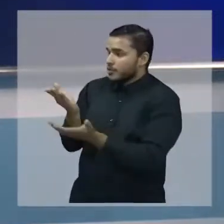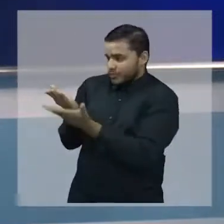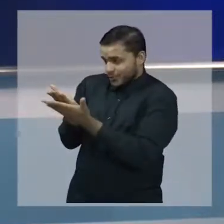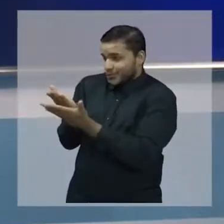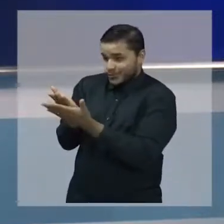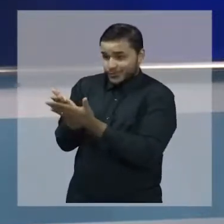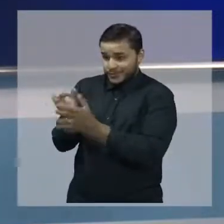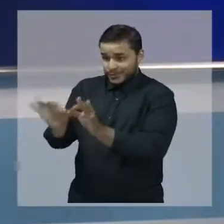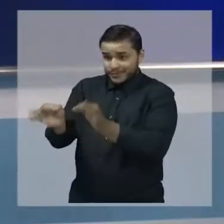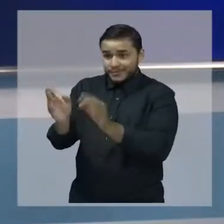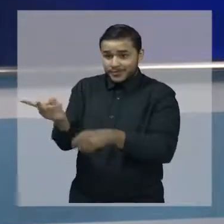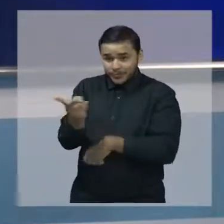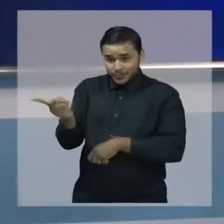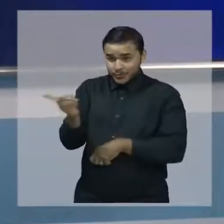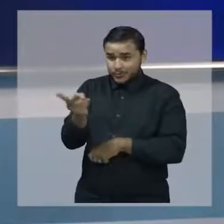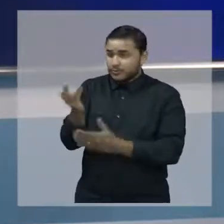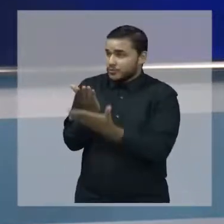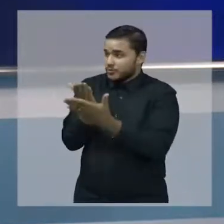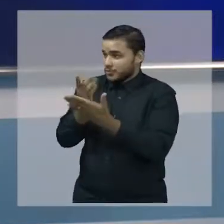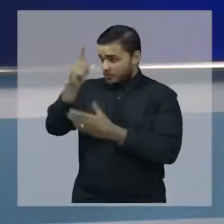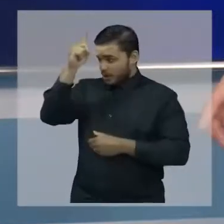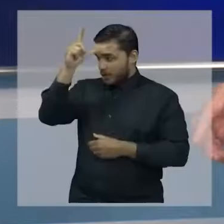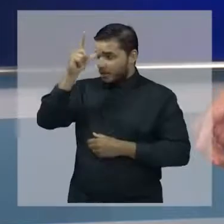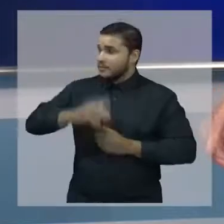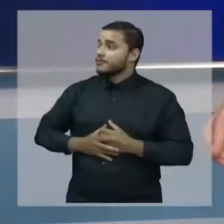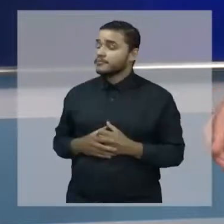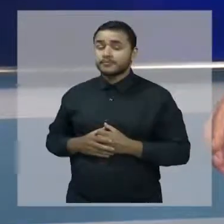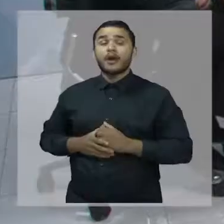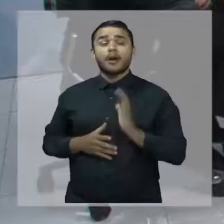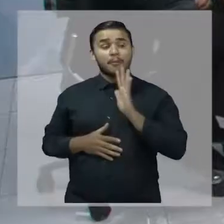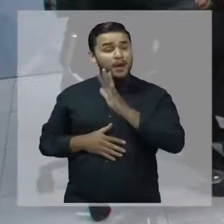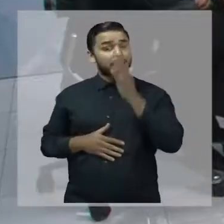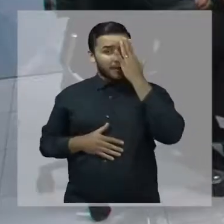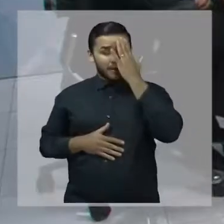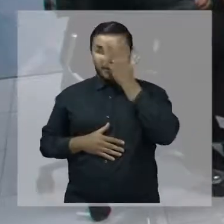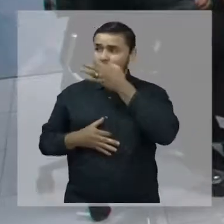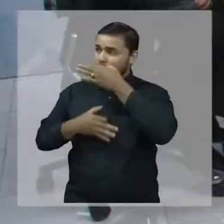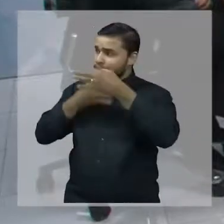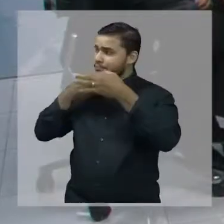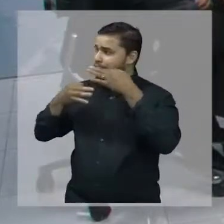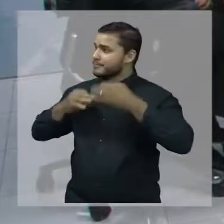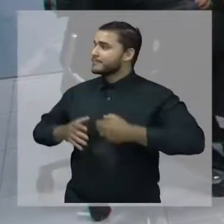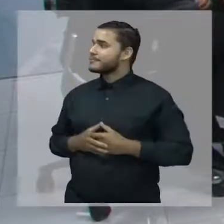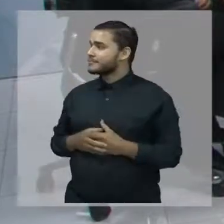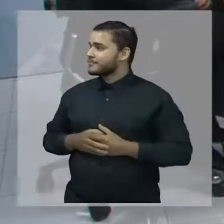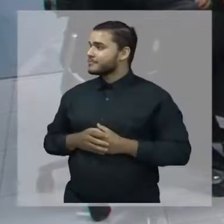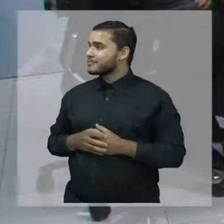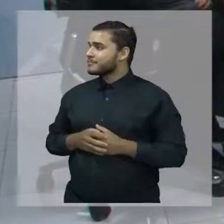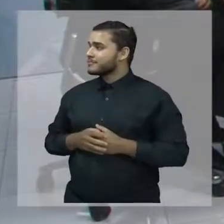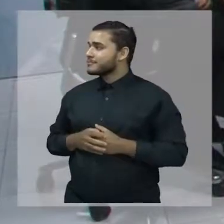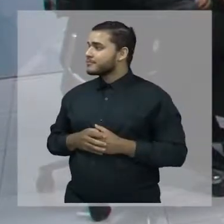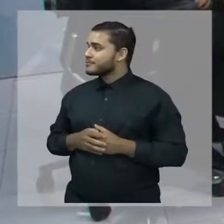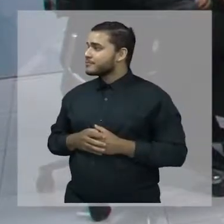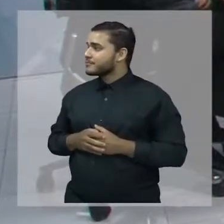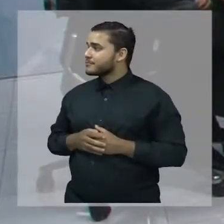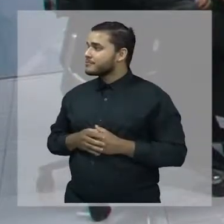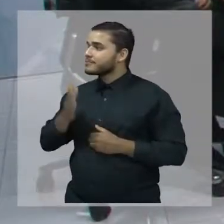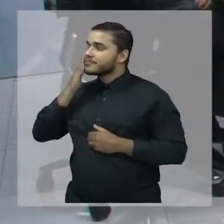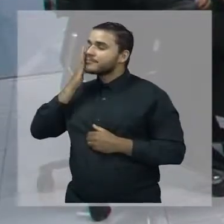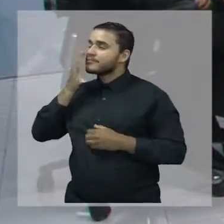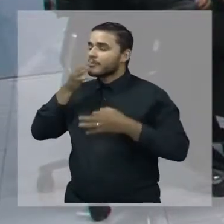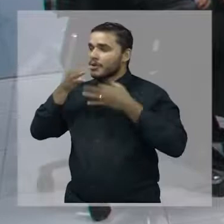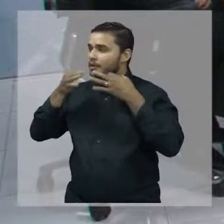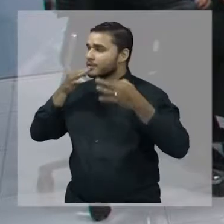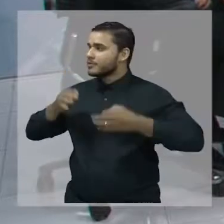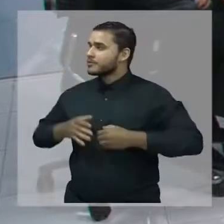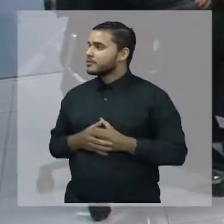melhores universidades. E talvez, Arnaldo, pega uma lista dos institutos de como pesquisa, eu não tive a oportunidade de Alemanha, compreendeu? Eu